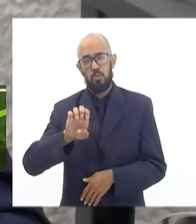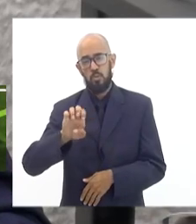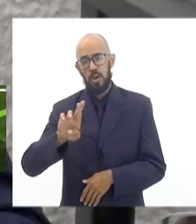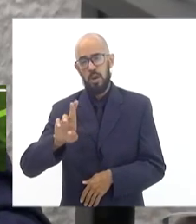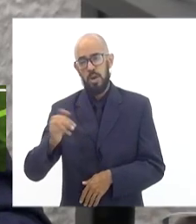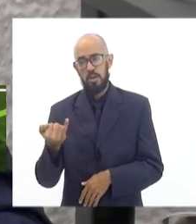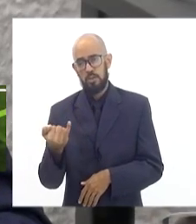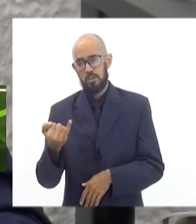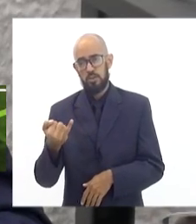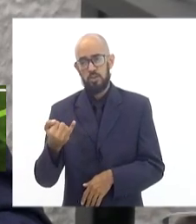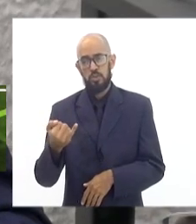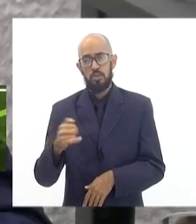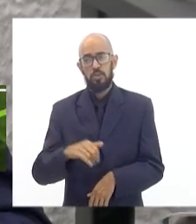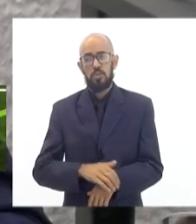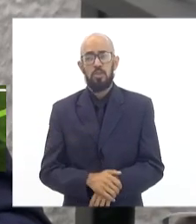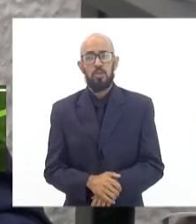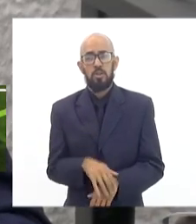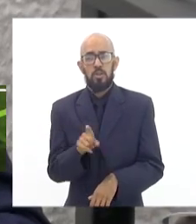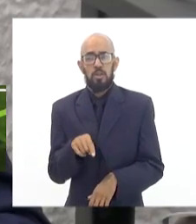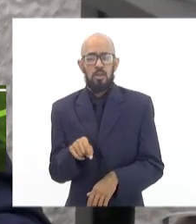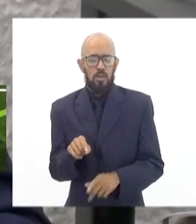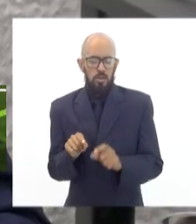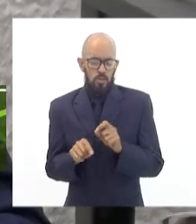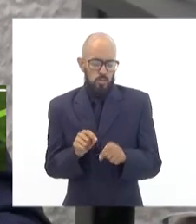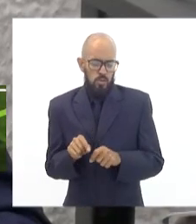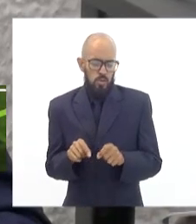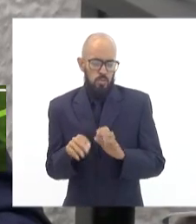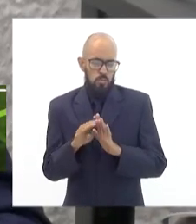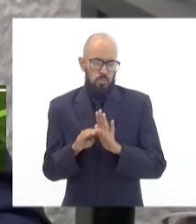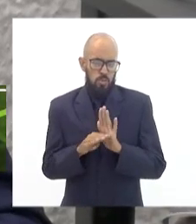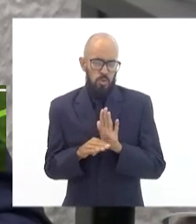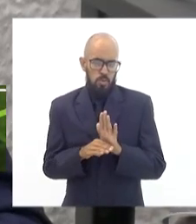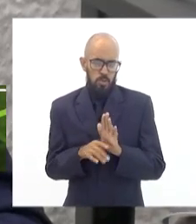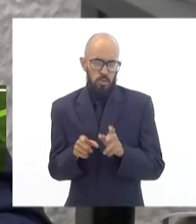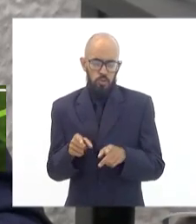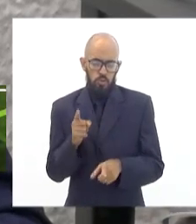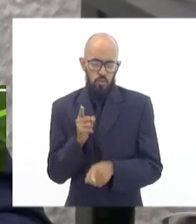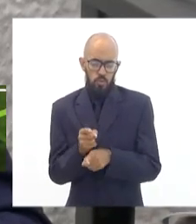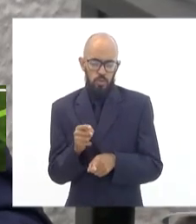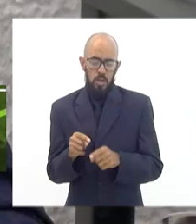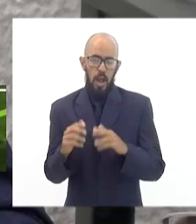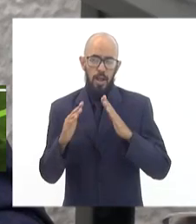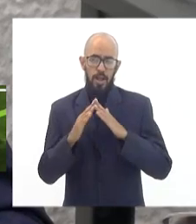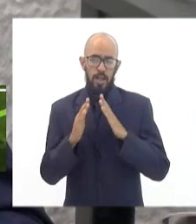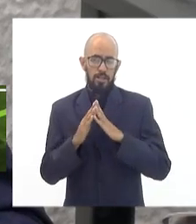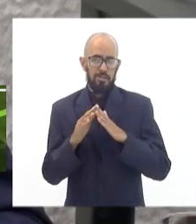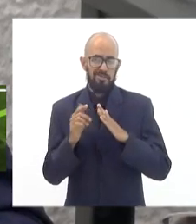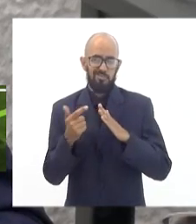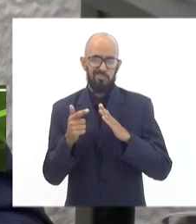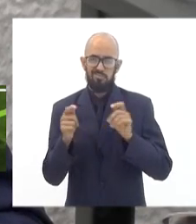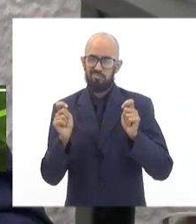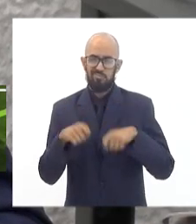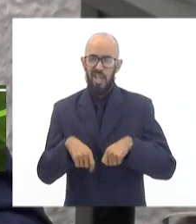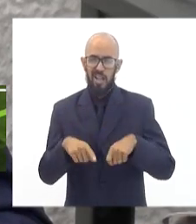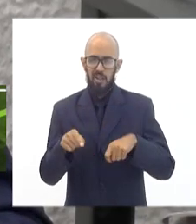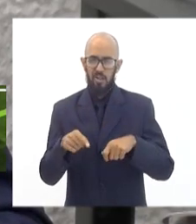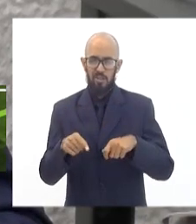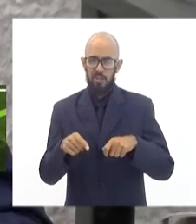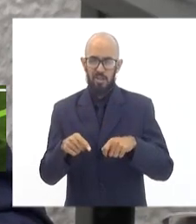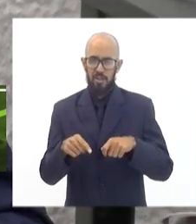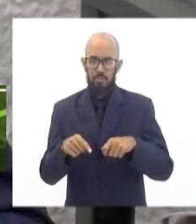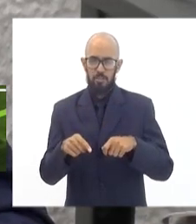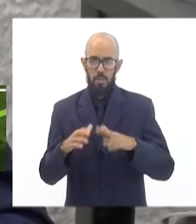esse é um programa de identificação de habitações sem a menor condição de habitabilidade